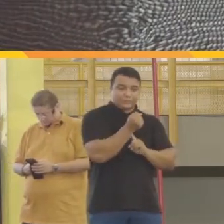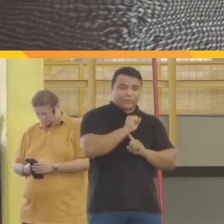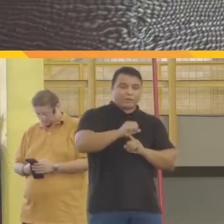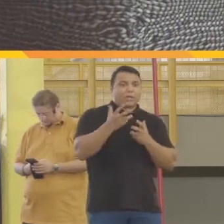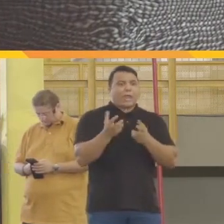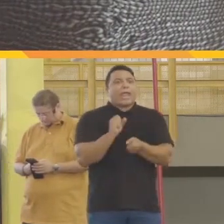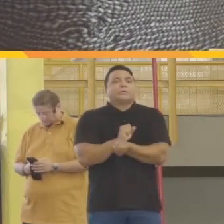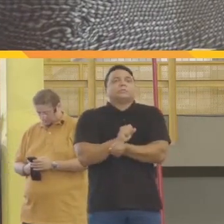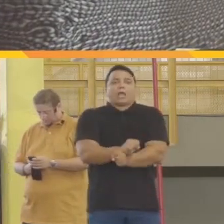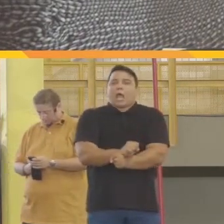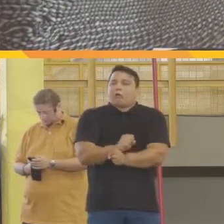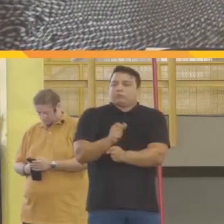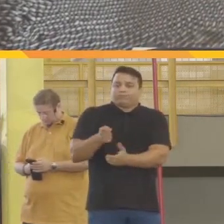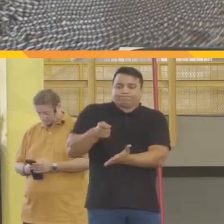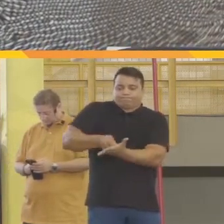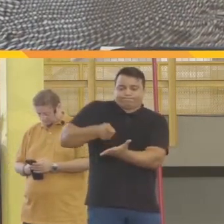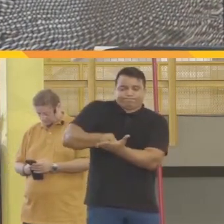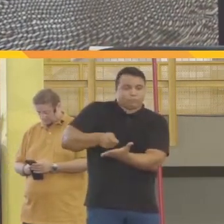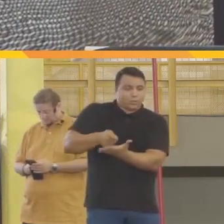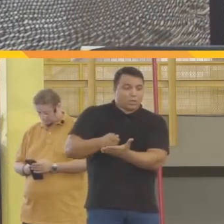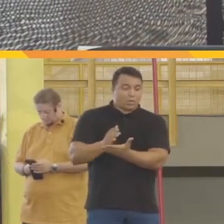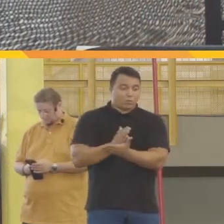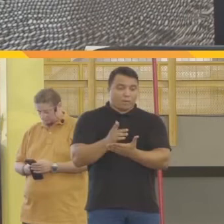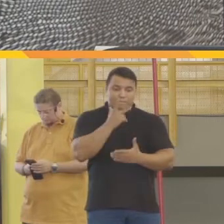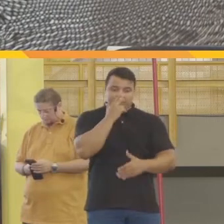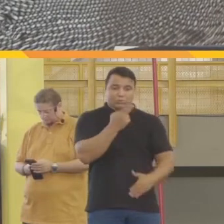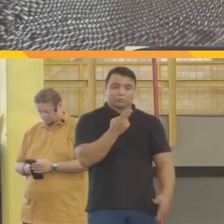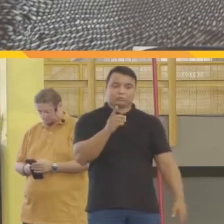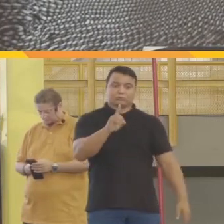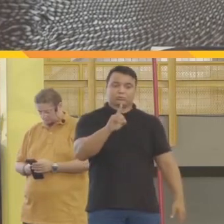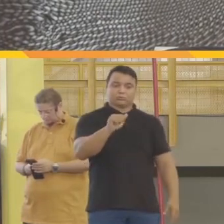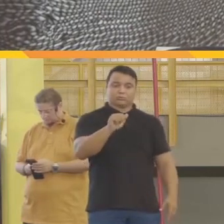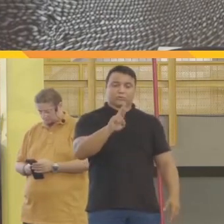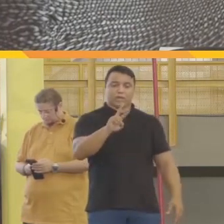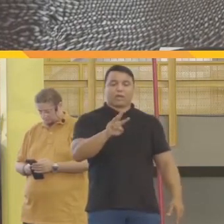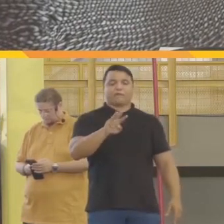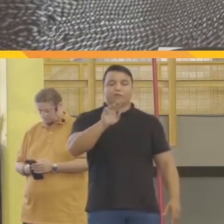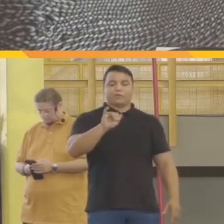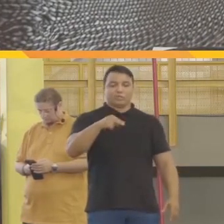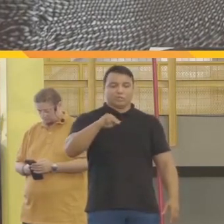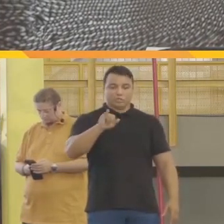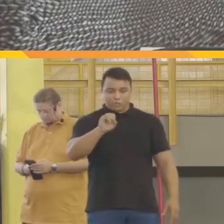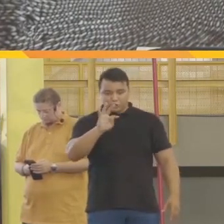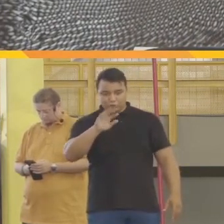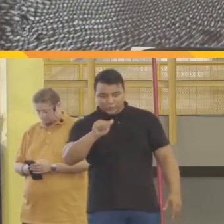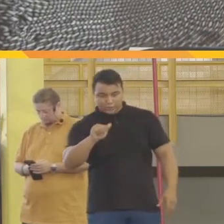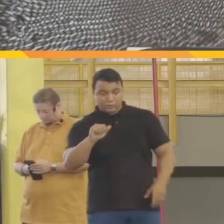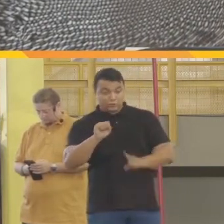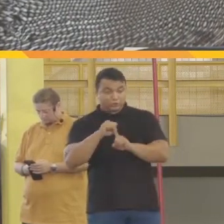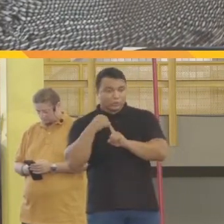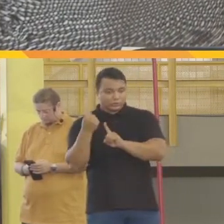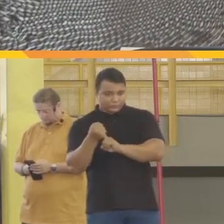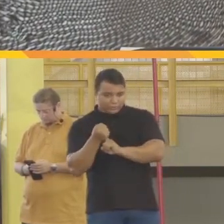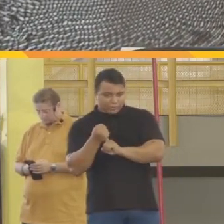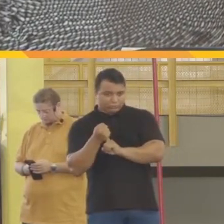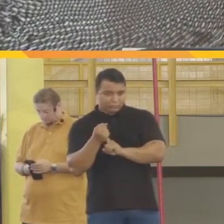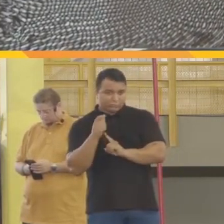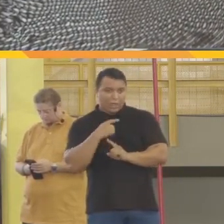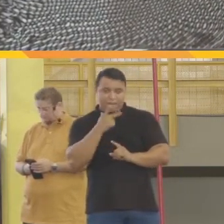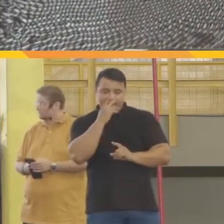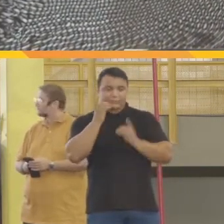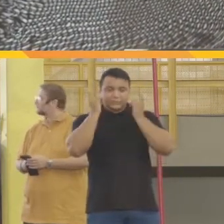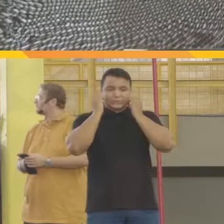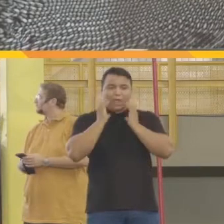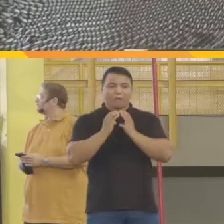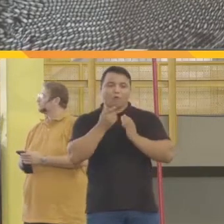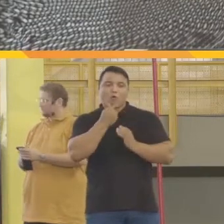escravidão, nós tivemos aqueles que ficaram conhecidos como darwinistas sociais. Esses que eram chamados de